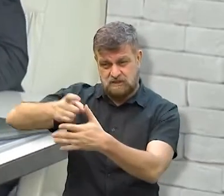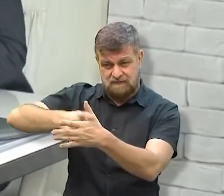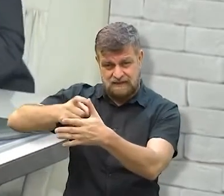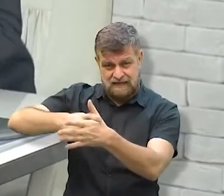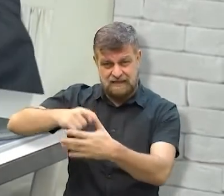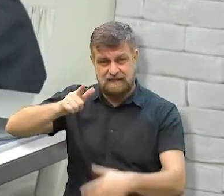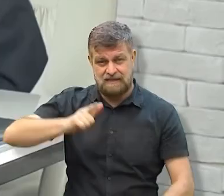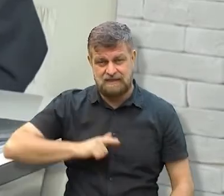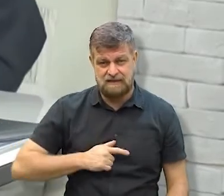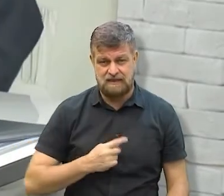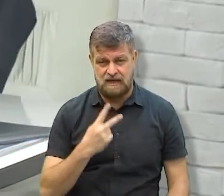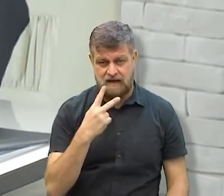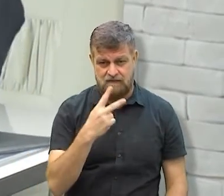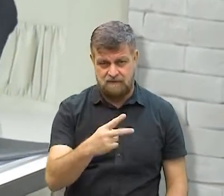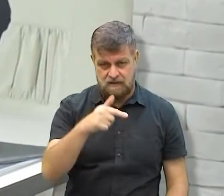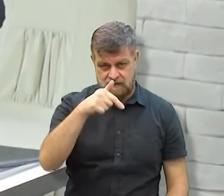estão endividadas,